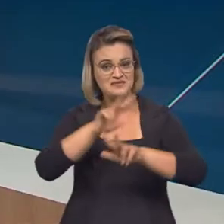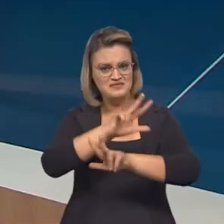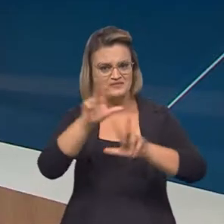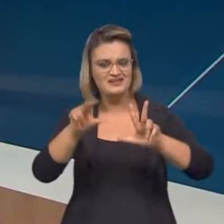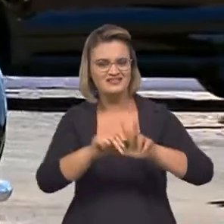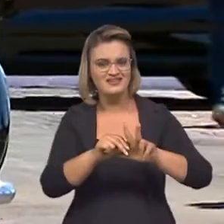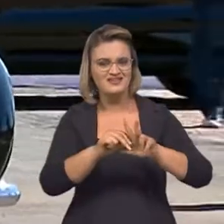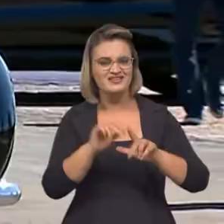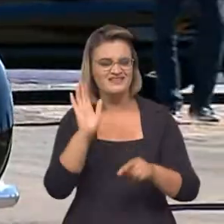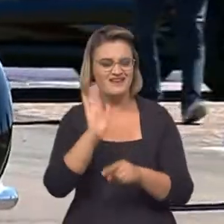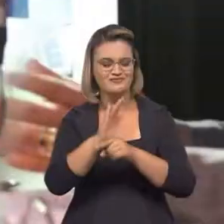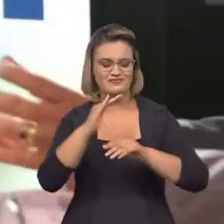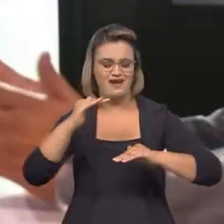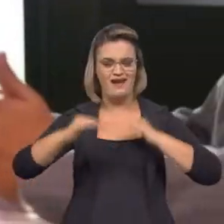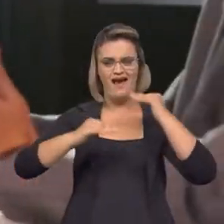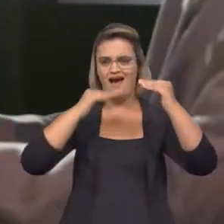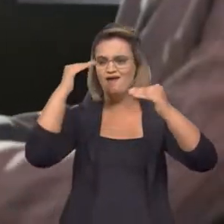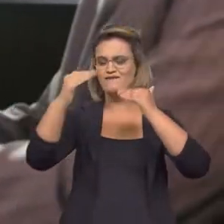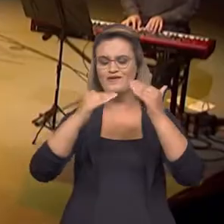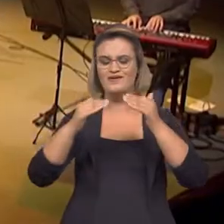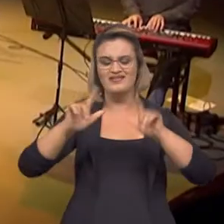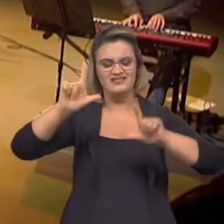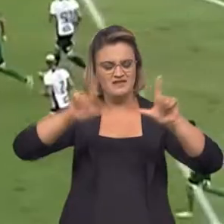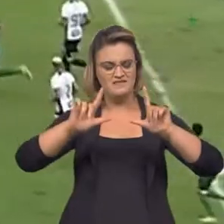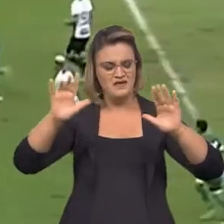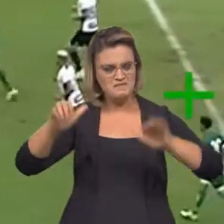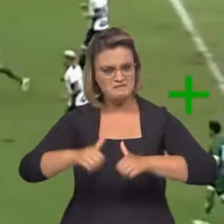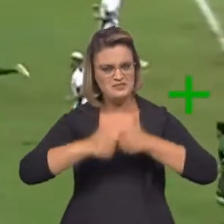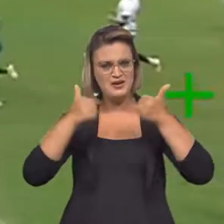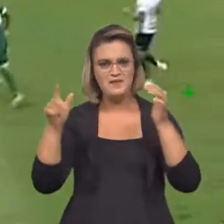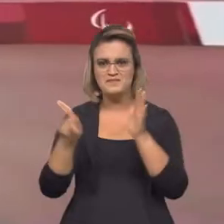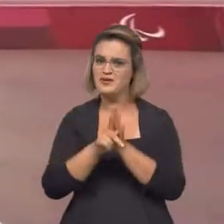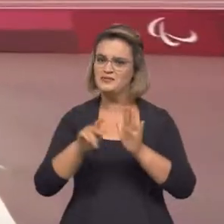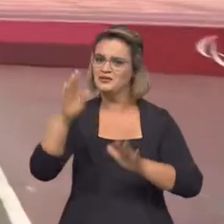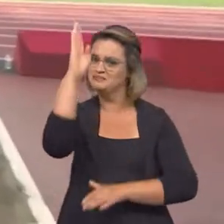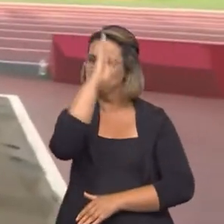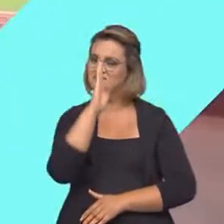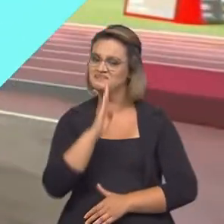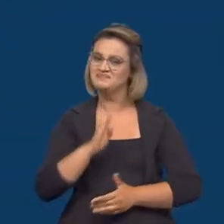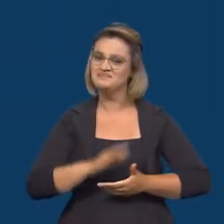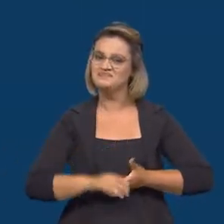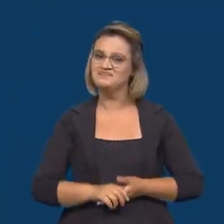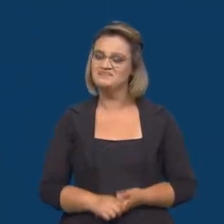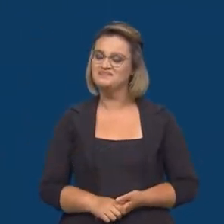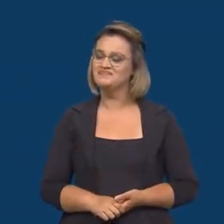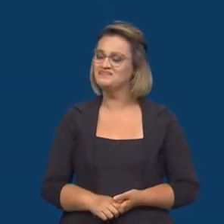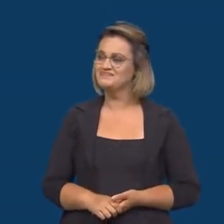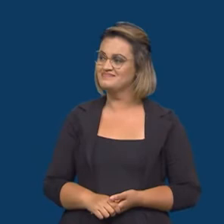Brasil uma das maiores e melhores emissoras do país.